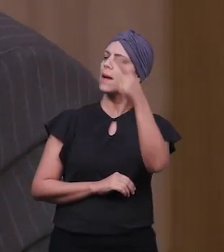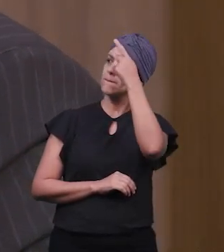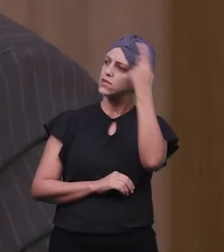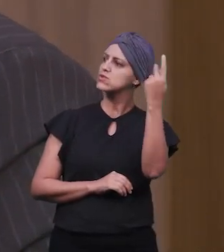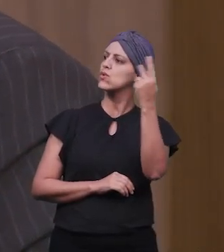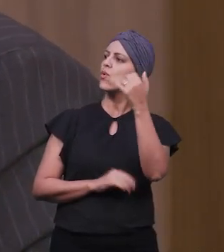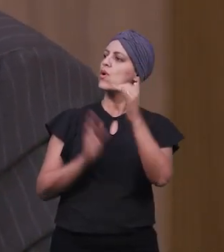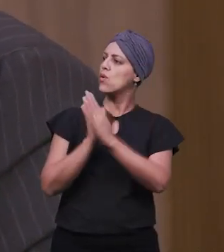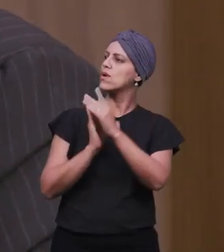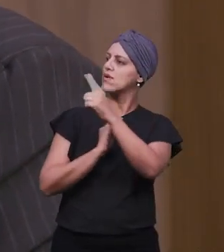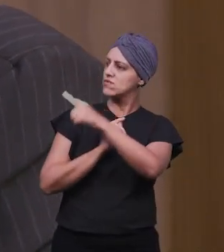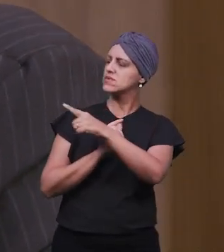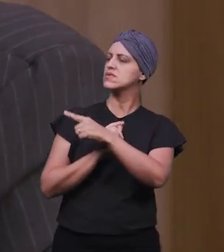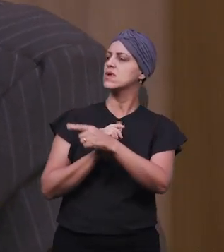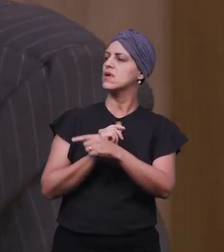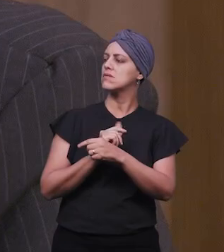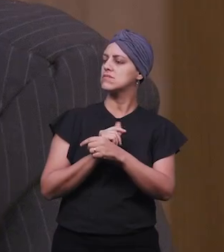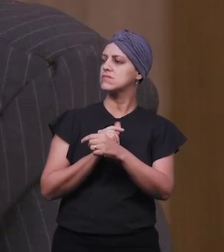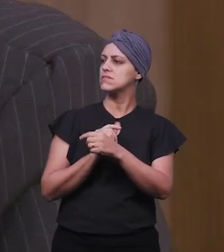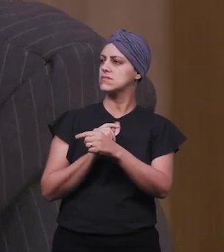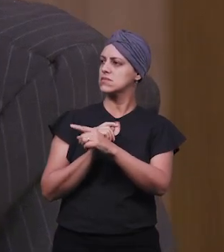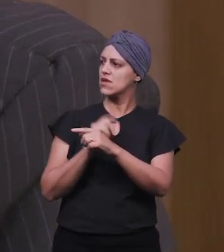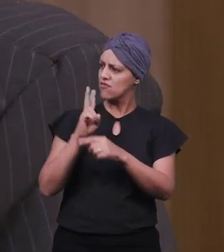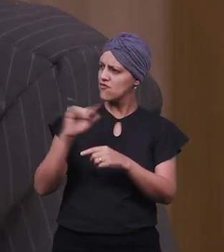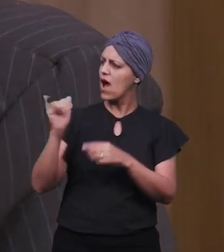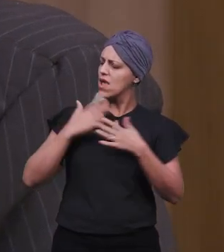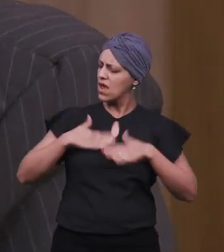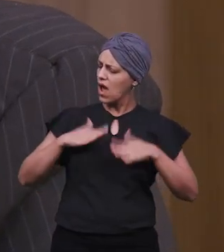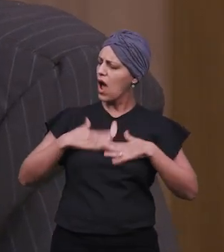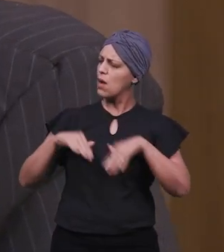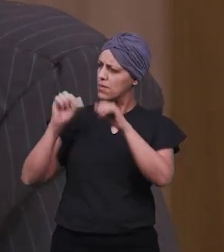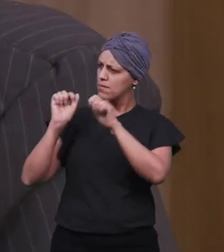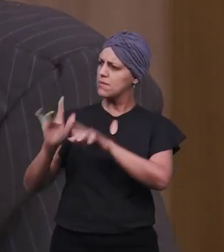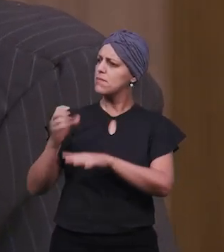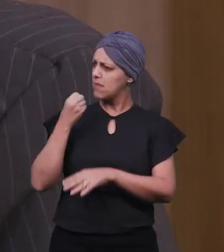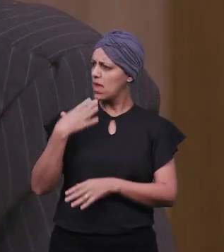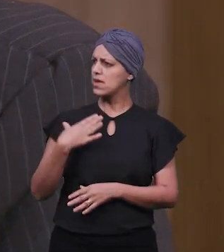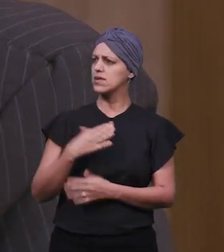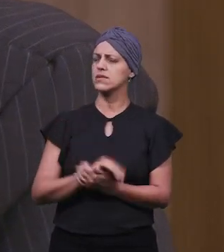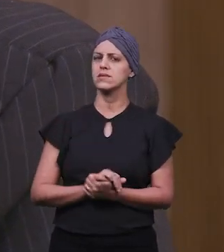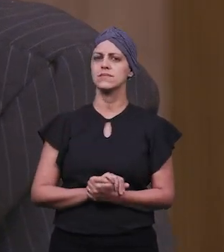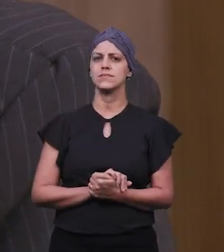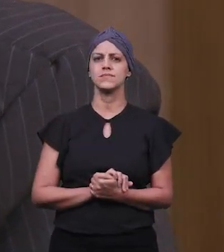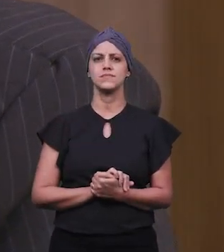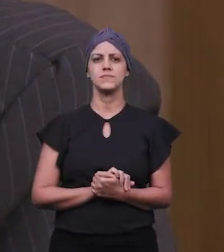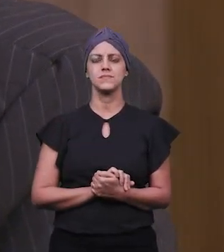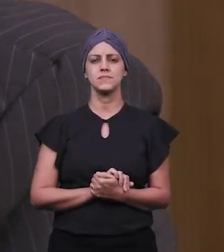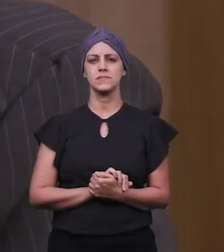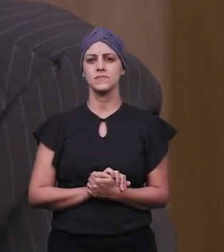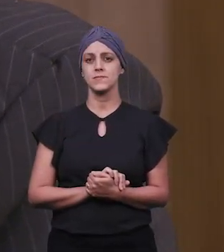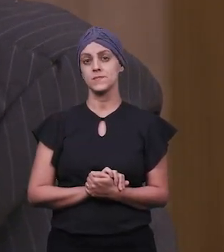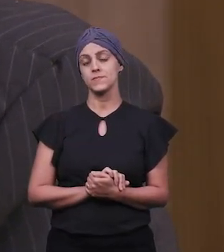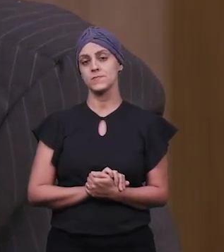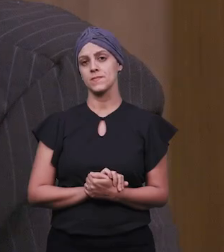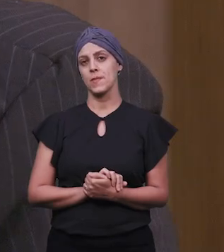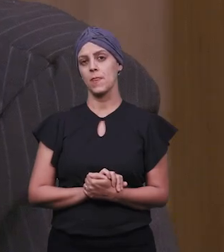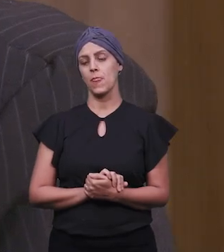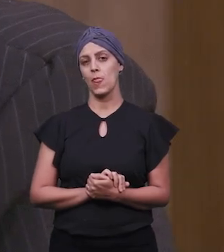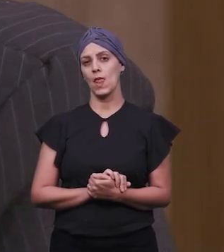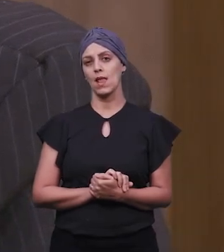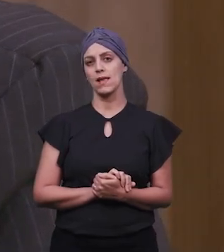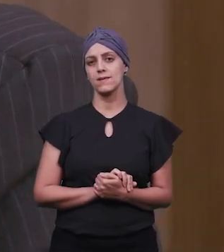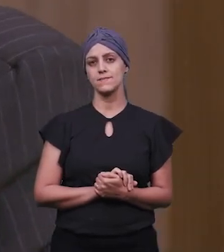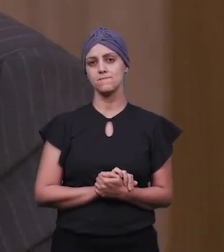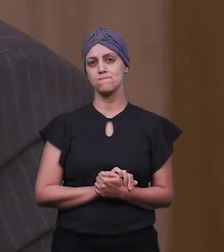e passou o nome de uma pessoa que elas conheciam, para orar por você e vai ficar tudo bem. E